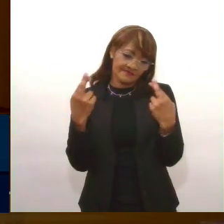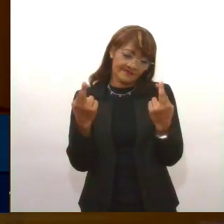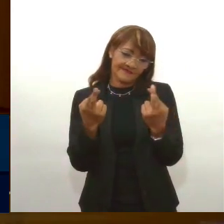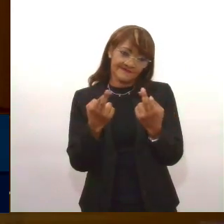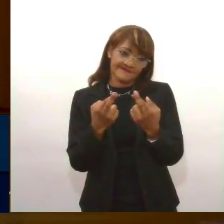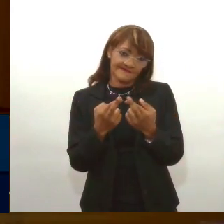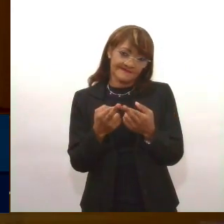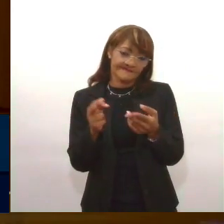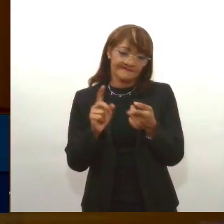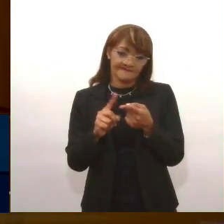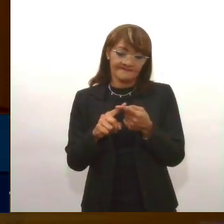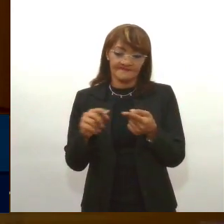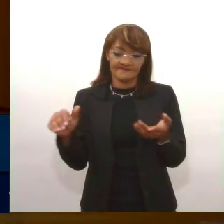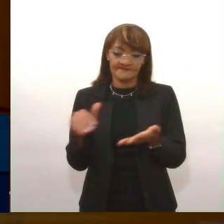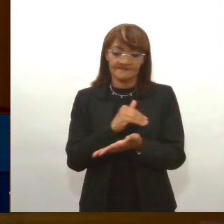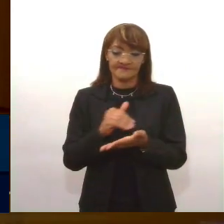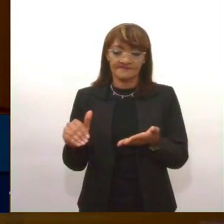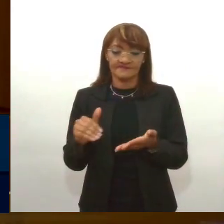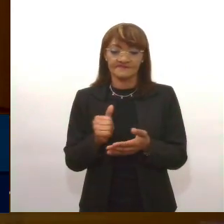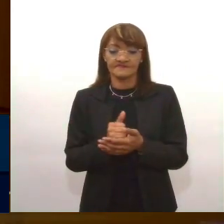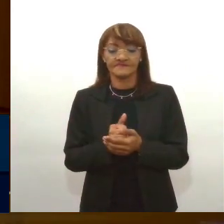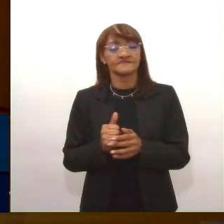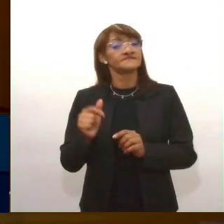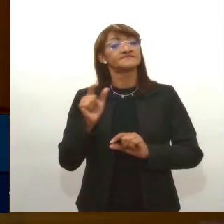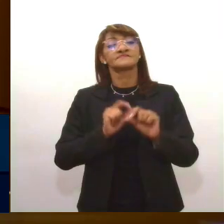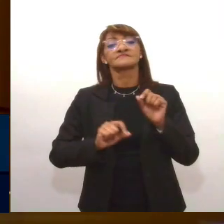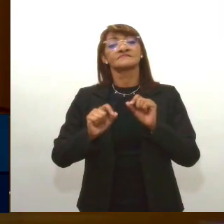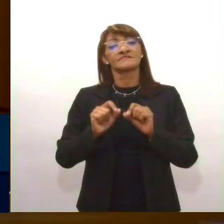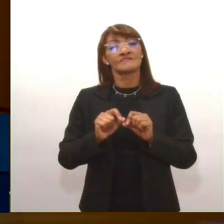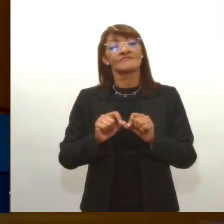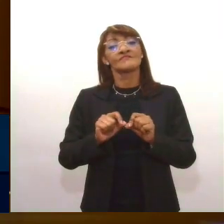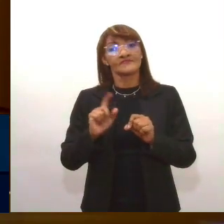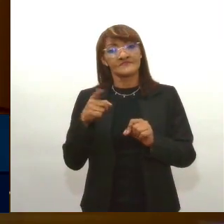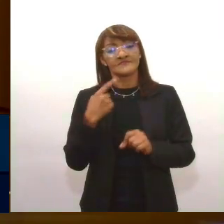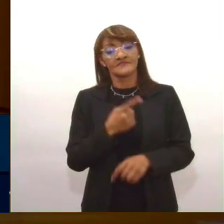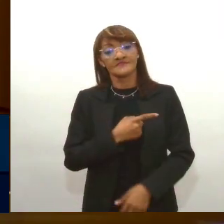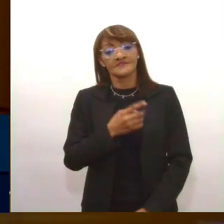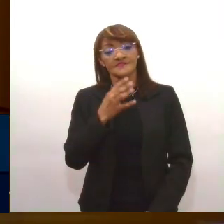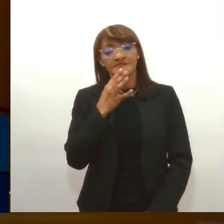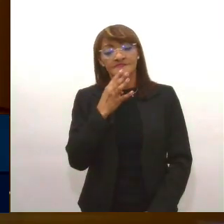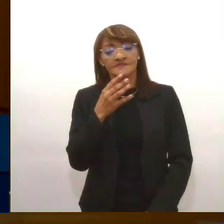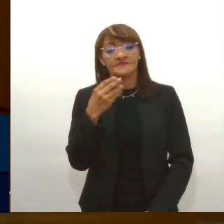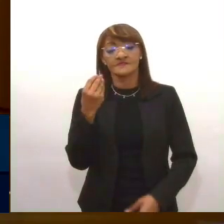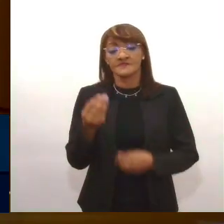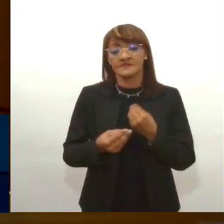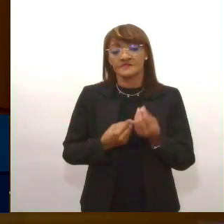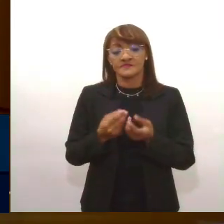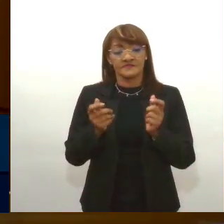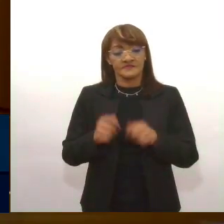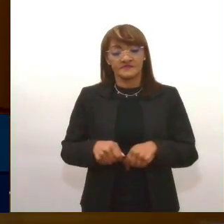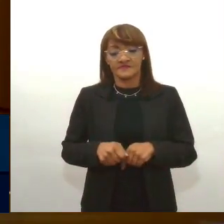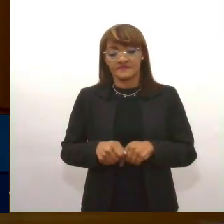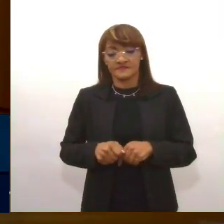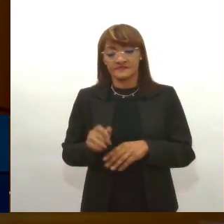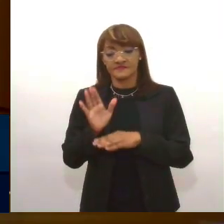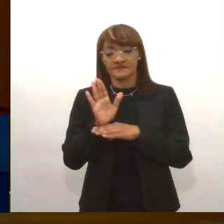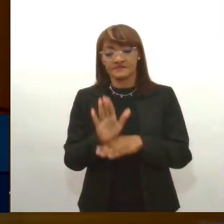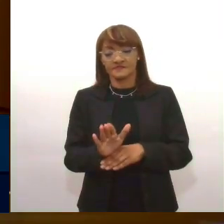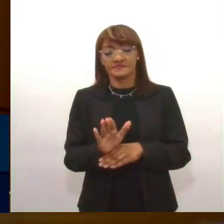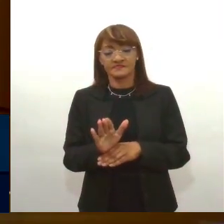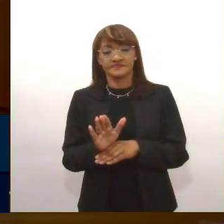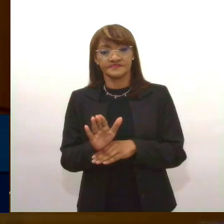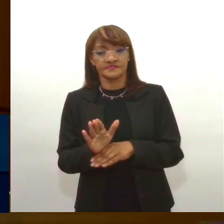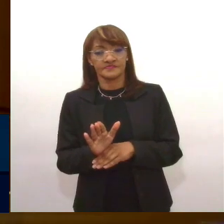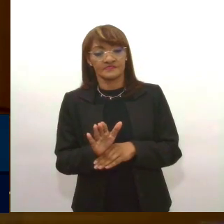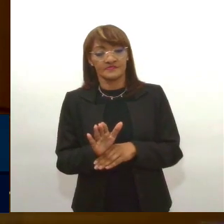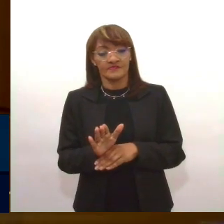ambiente para a gente saber como é que a gente pode contribuir nessa luta e nessa resistência então todo Apoio